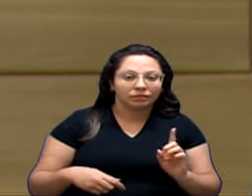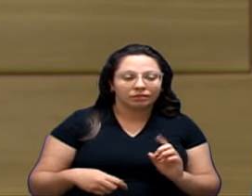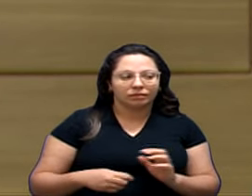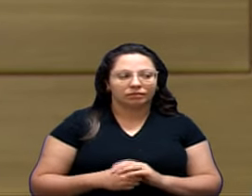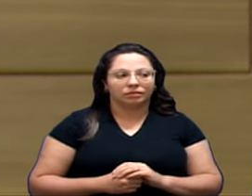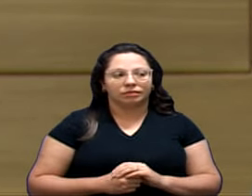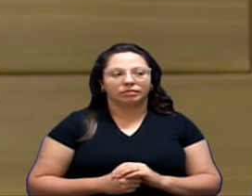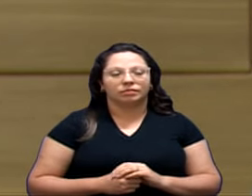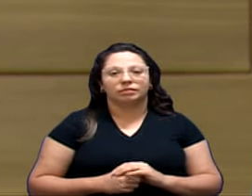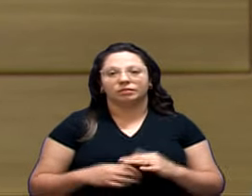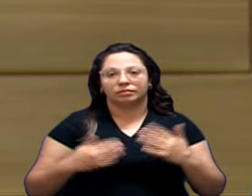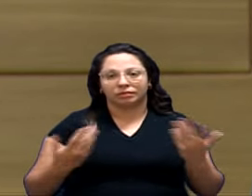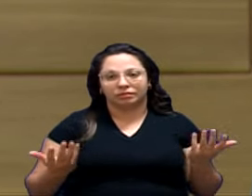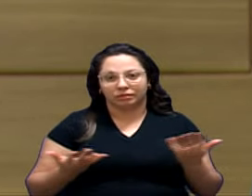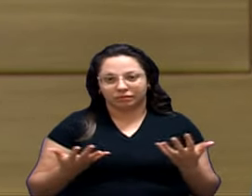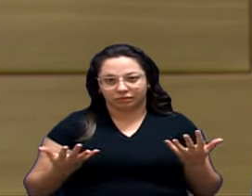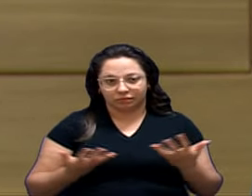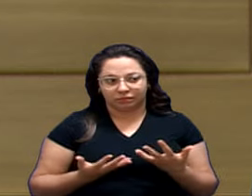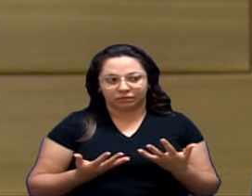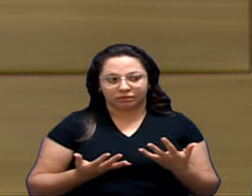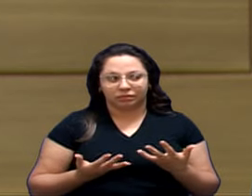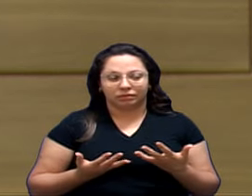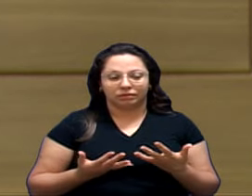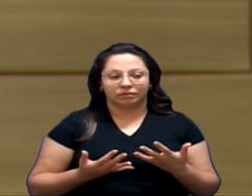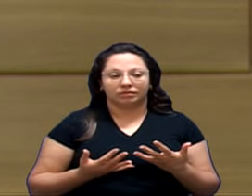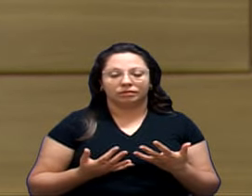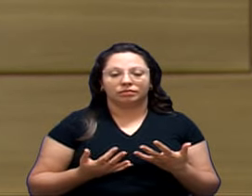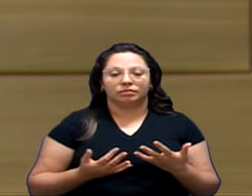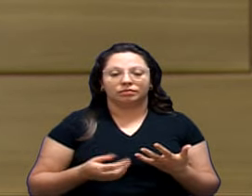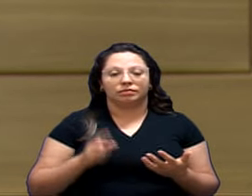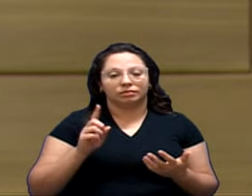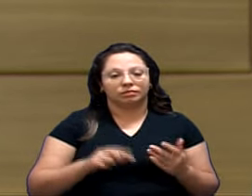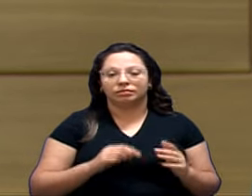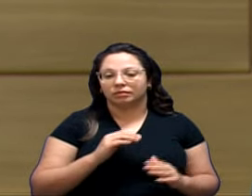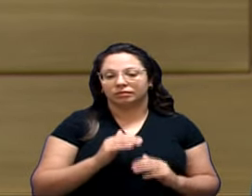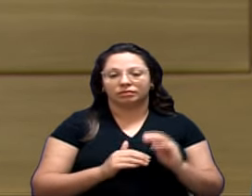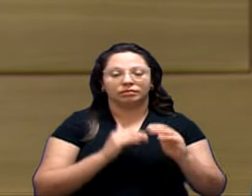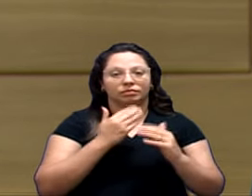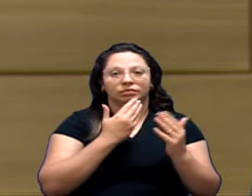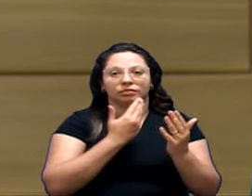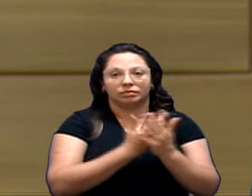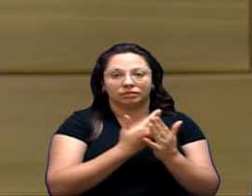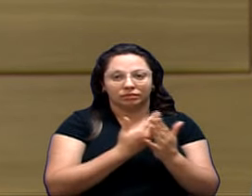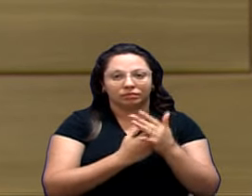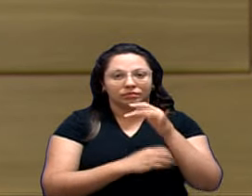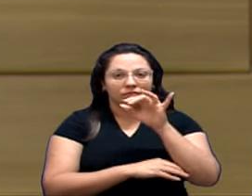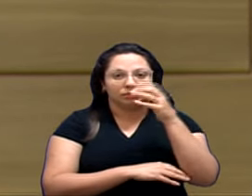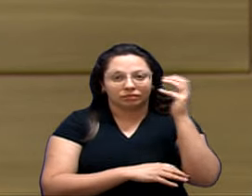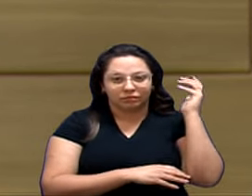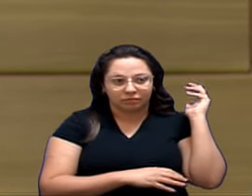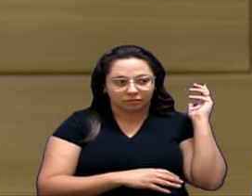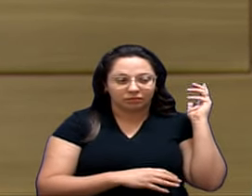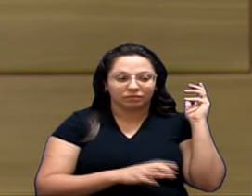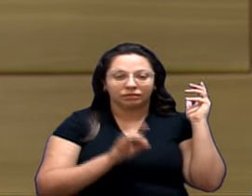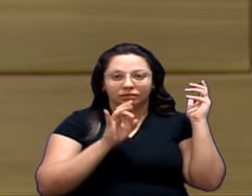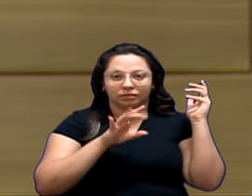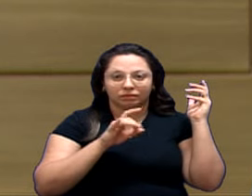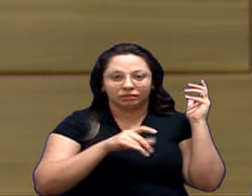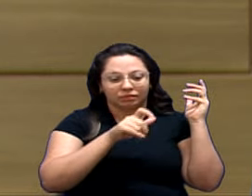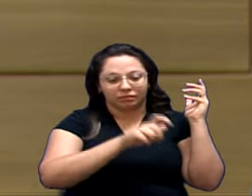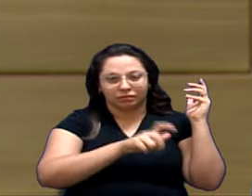nesse momento eh desenvolve-se os estudos ambientais específicos daquelas